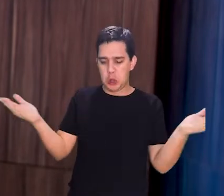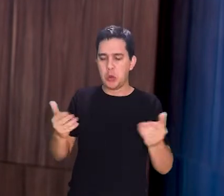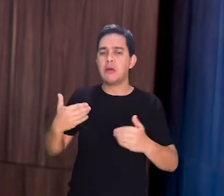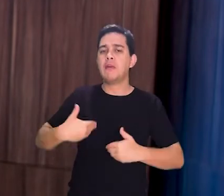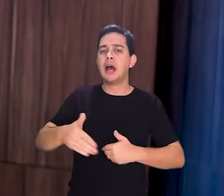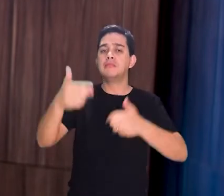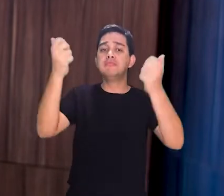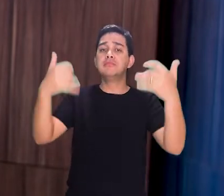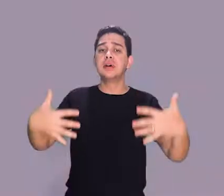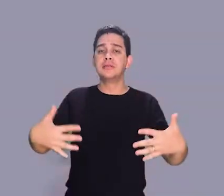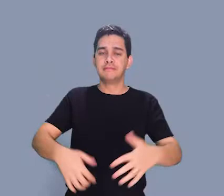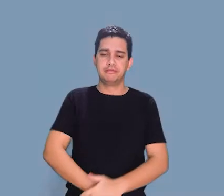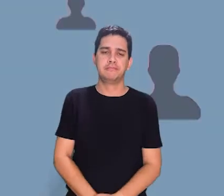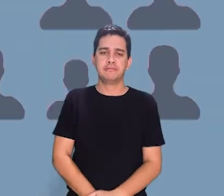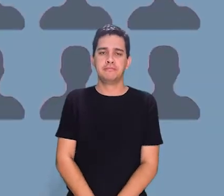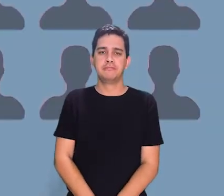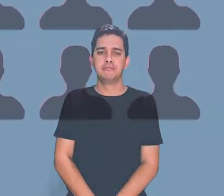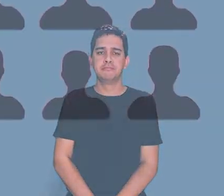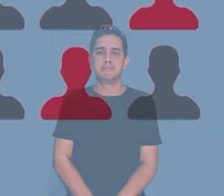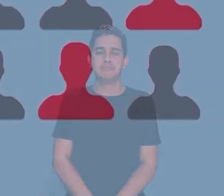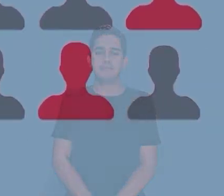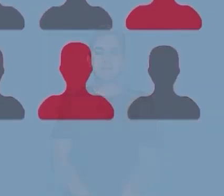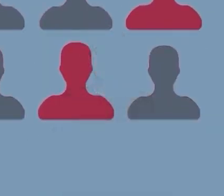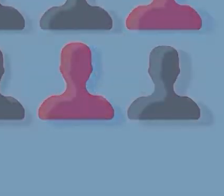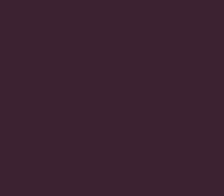MPRJ nas redes.